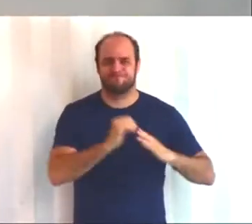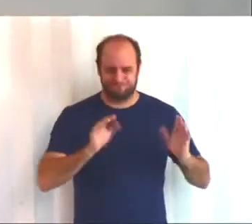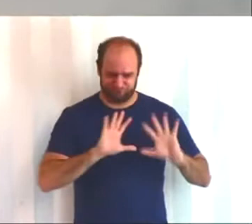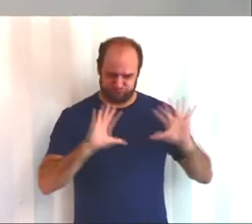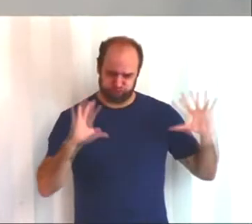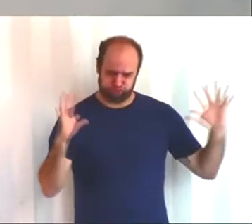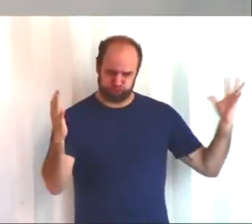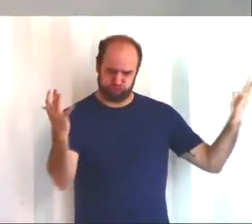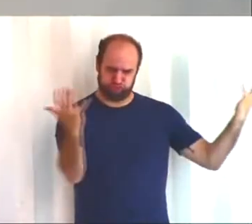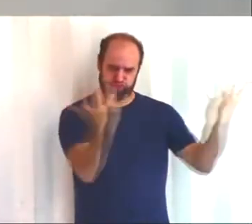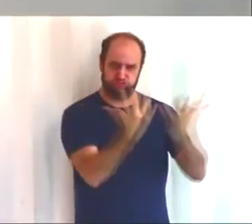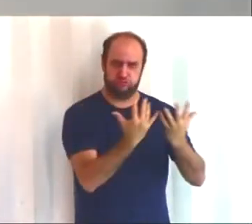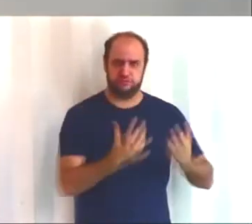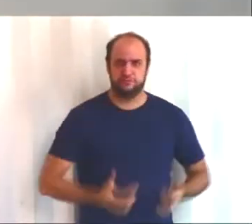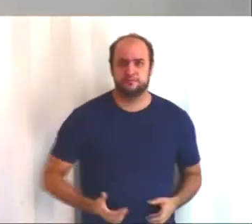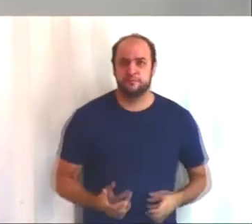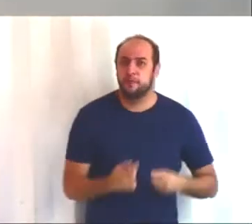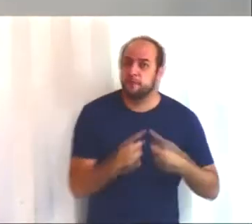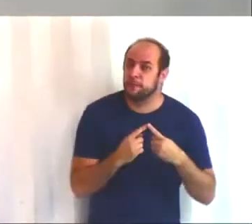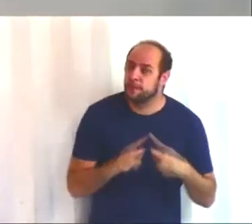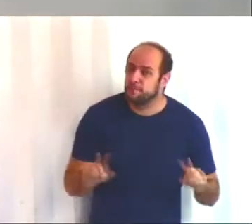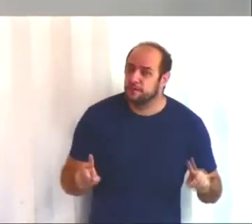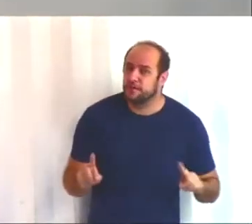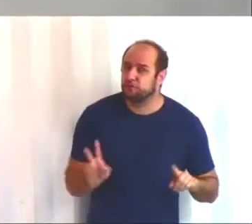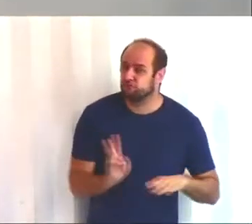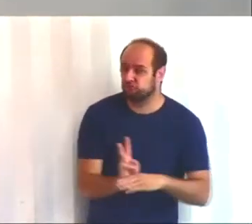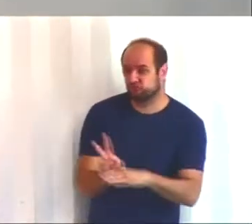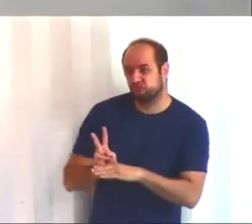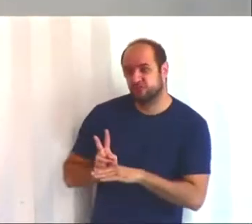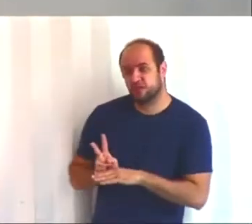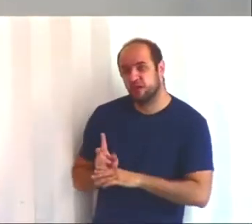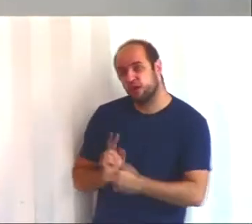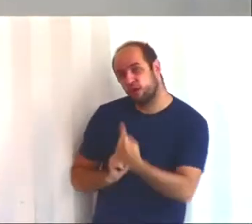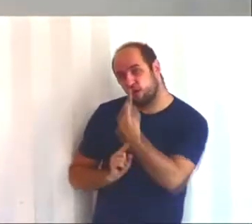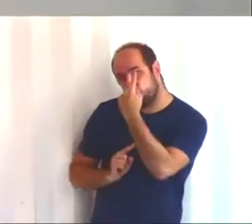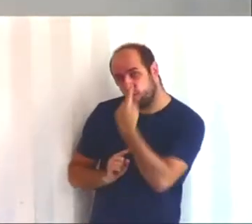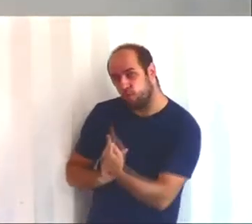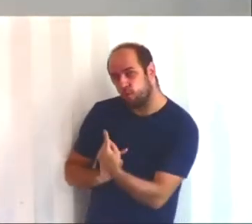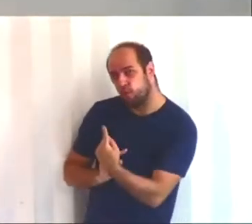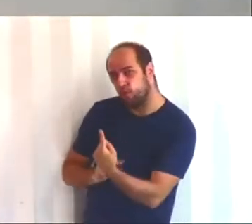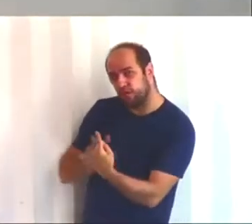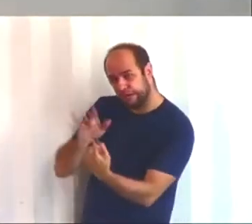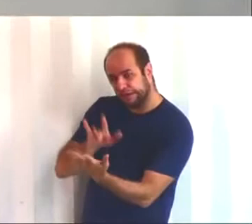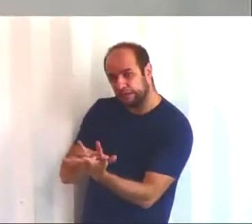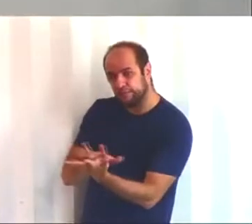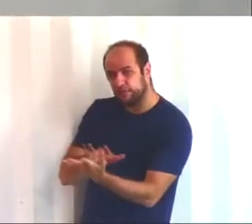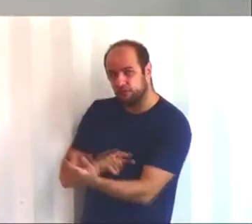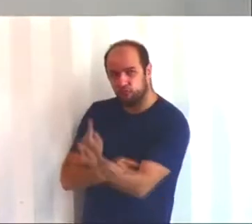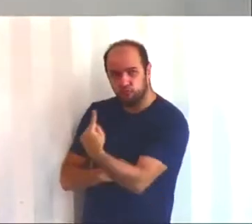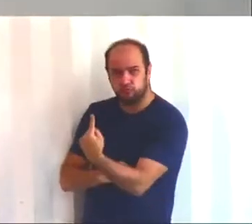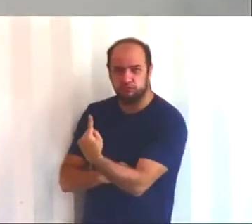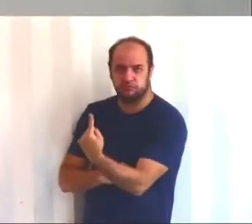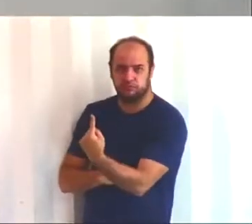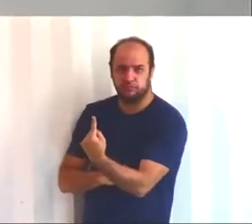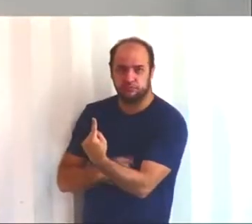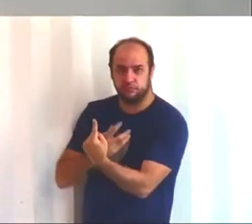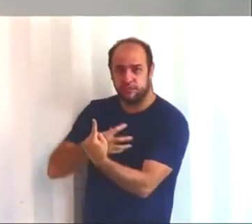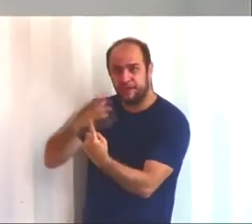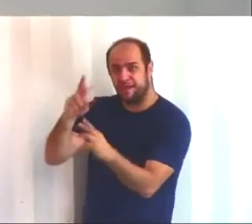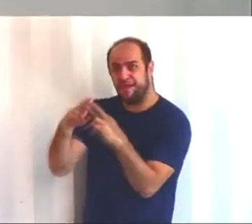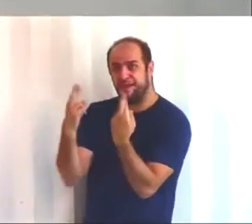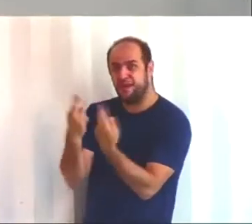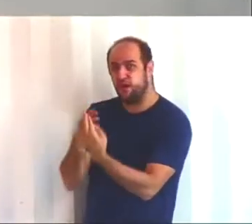defender. Mas a defesa era de um inimigo, a rigor. O pensamento sempre é um inimigo, um